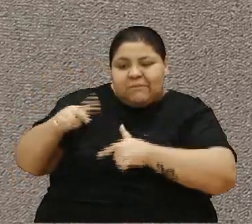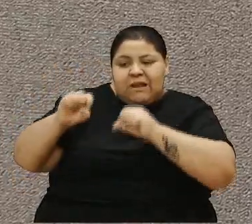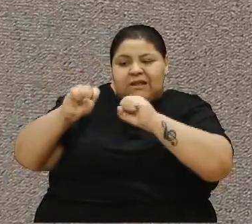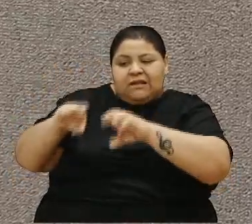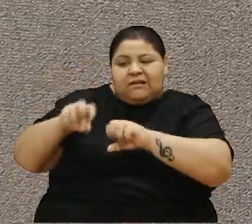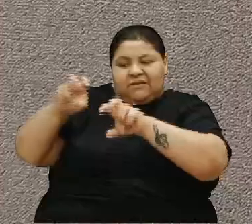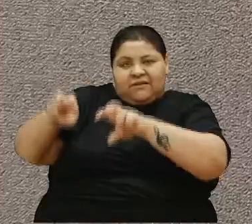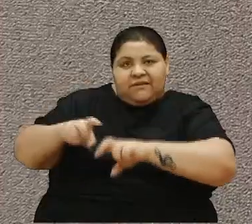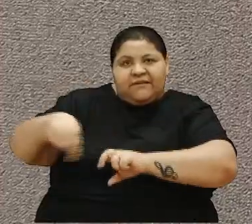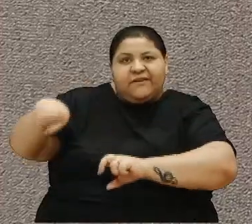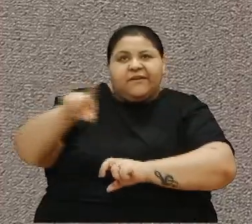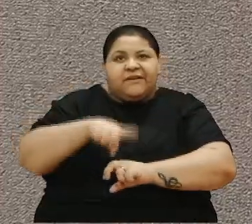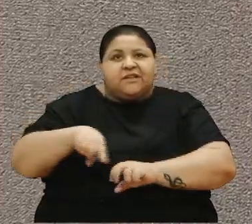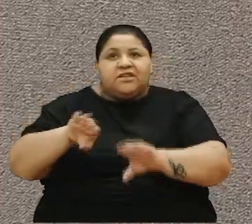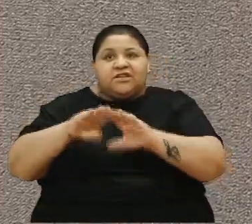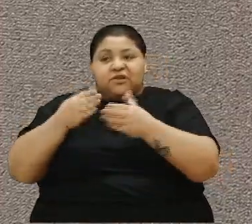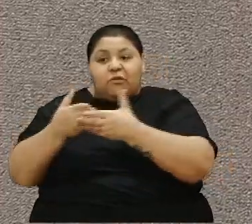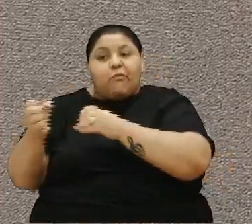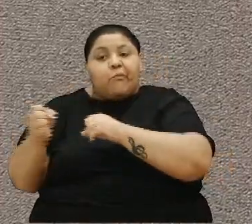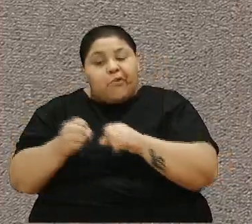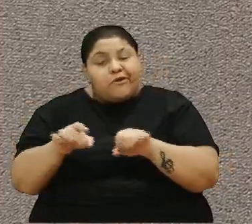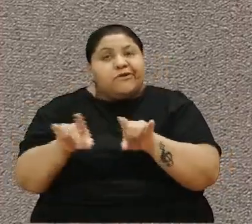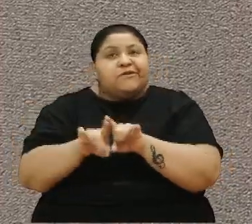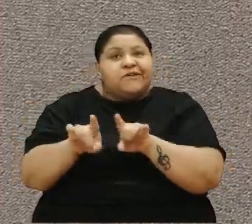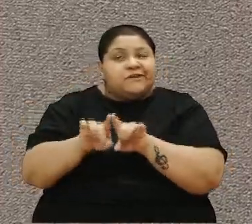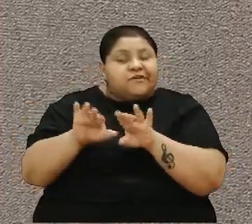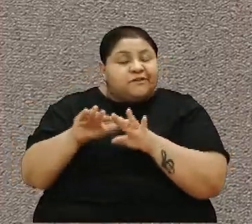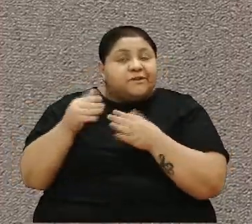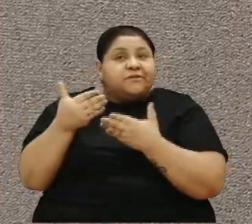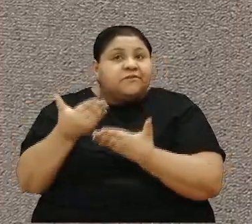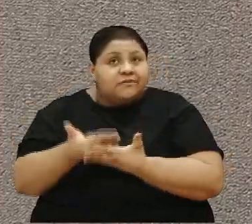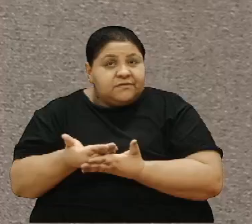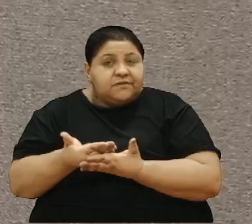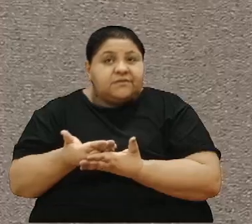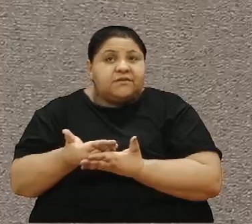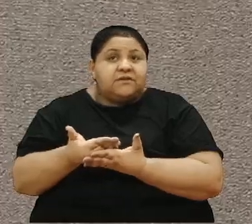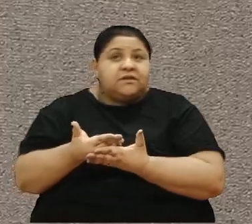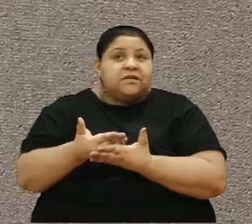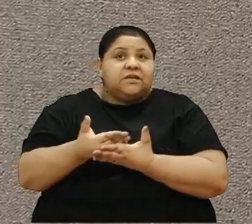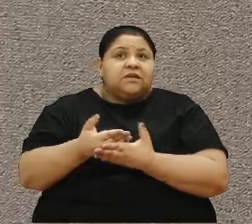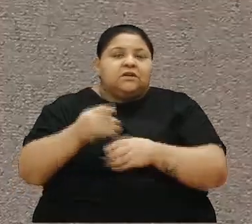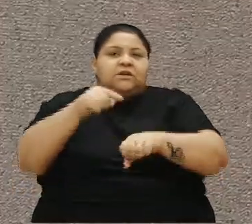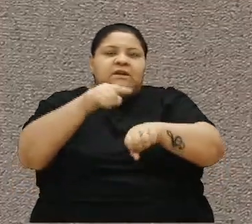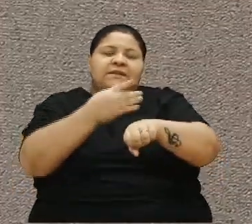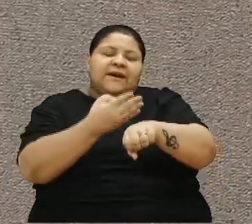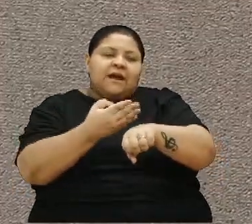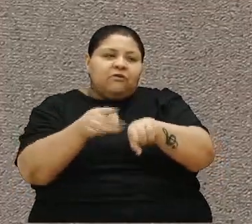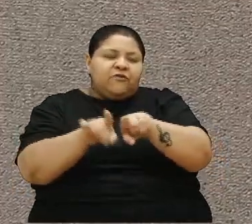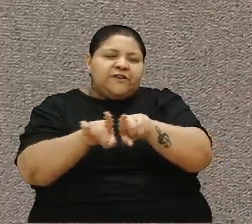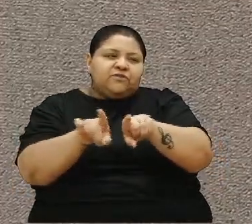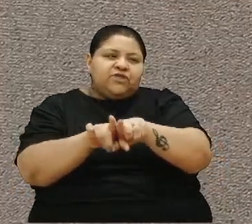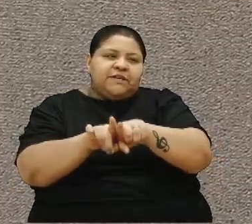a gente sabe que a Santo Antônio pode vir a ser, inclusive, uma escola de turno integral, que também é